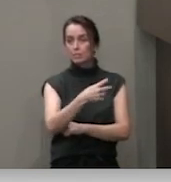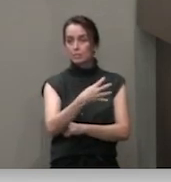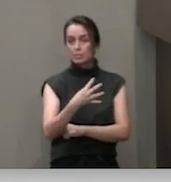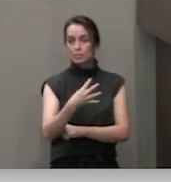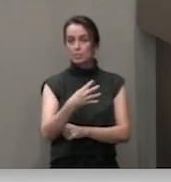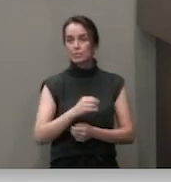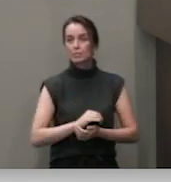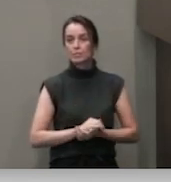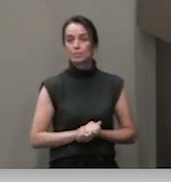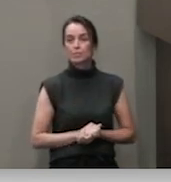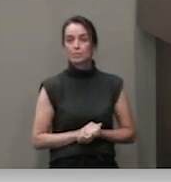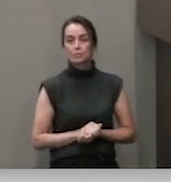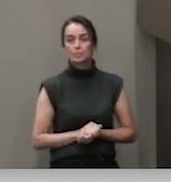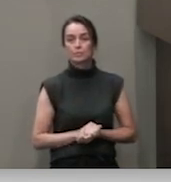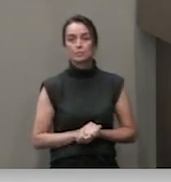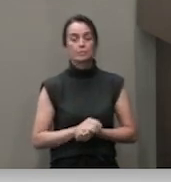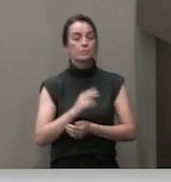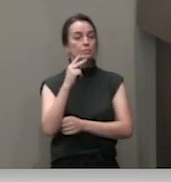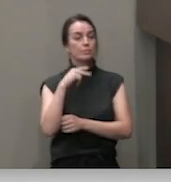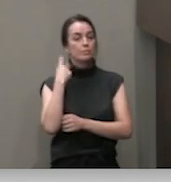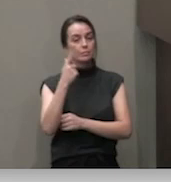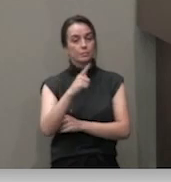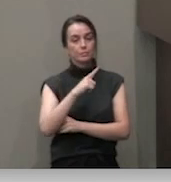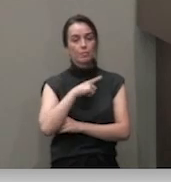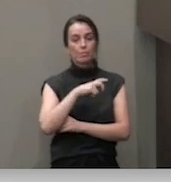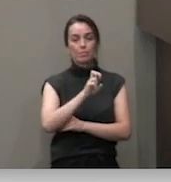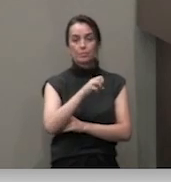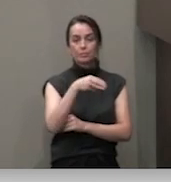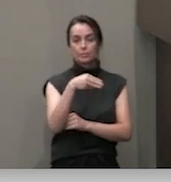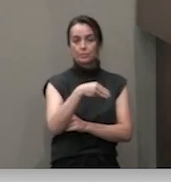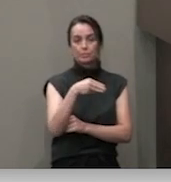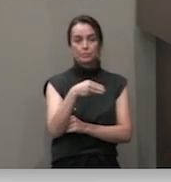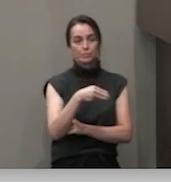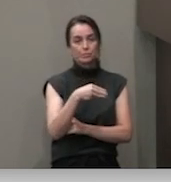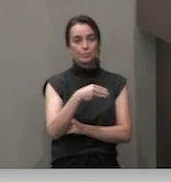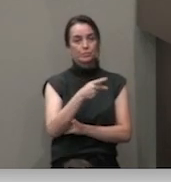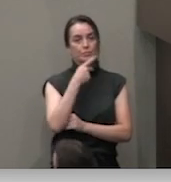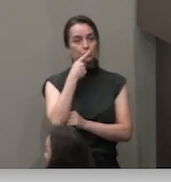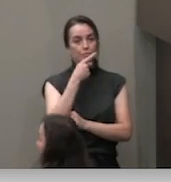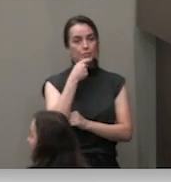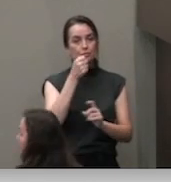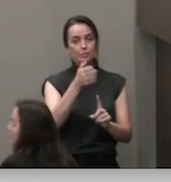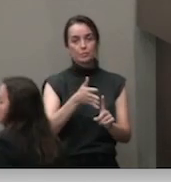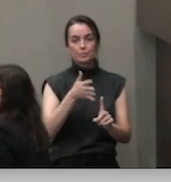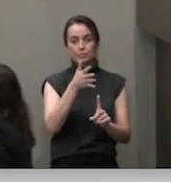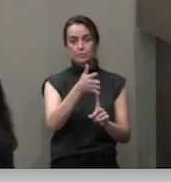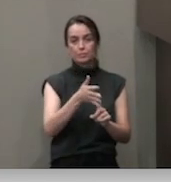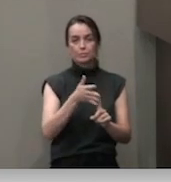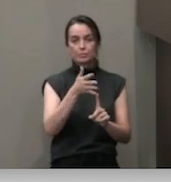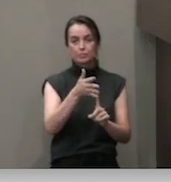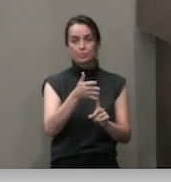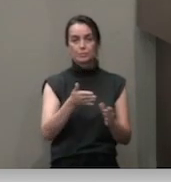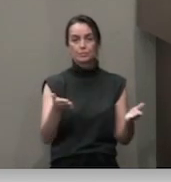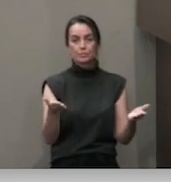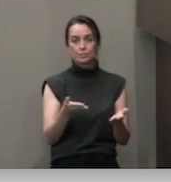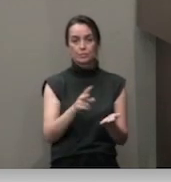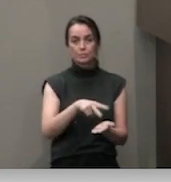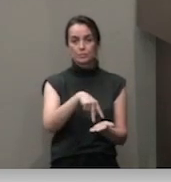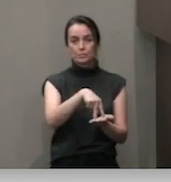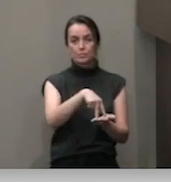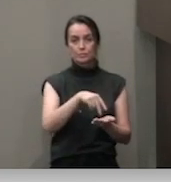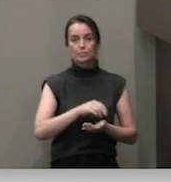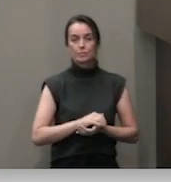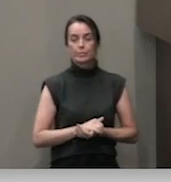2024 vereadora tem 5 minutos para fazer a sua manifestação na Tribuna desta